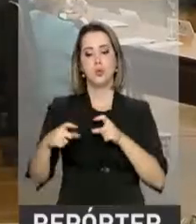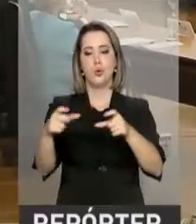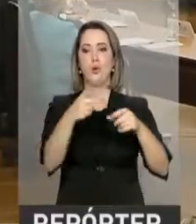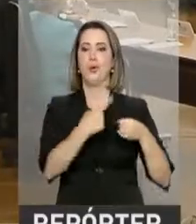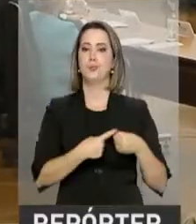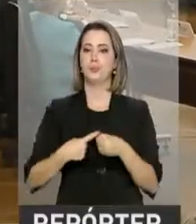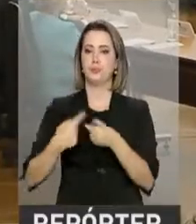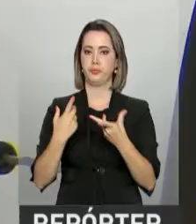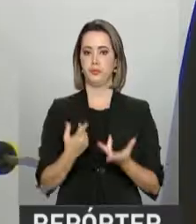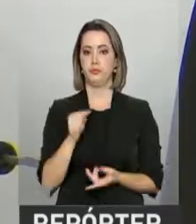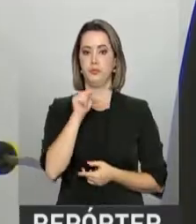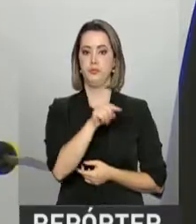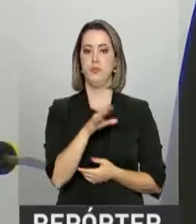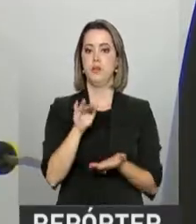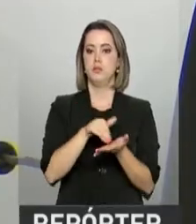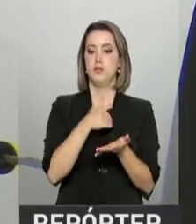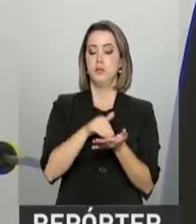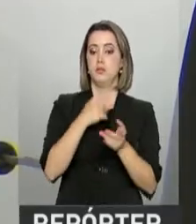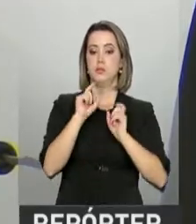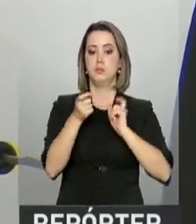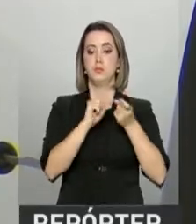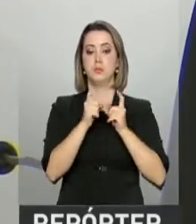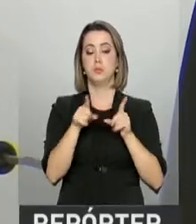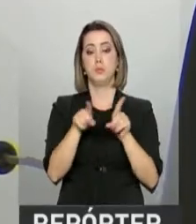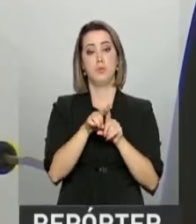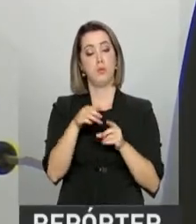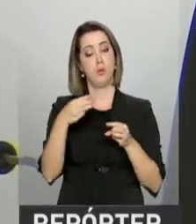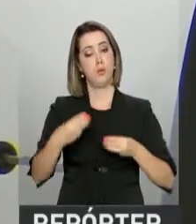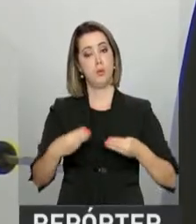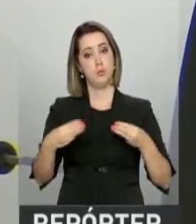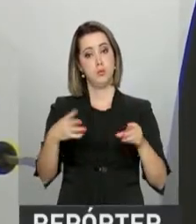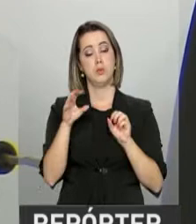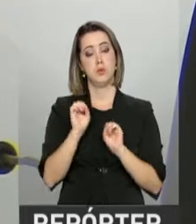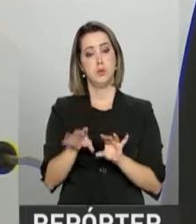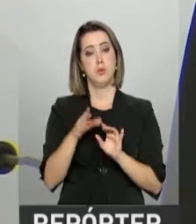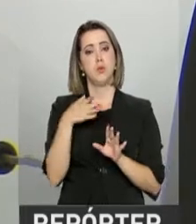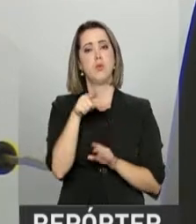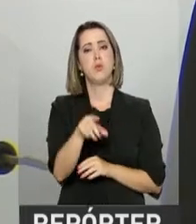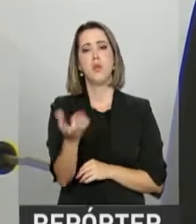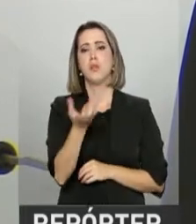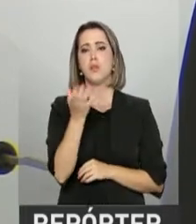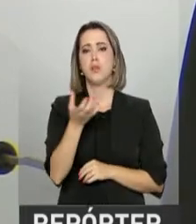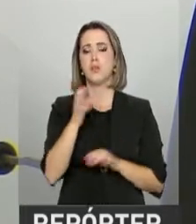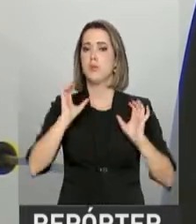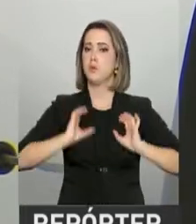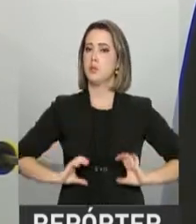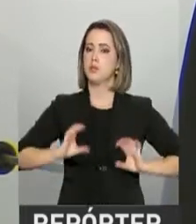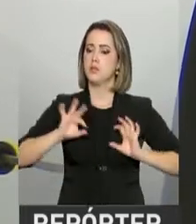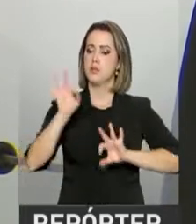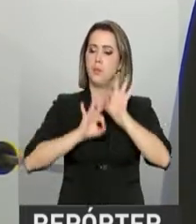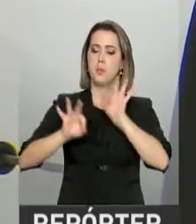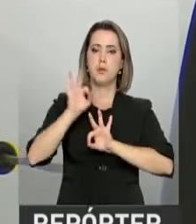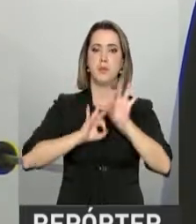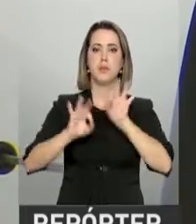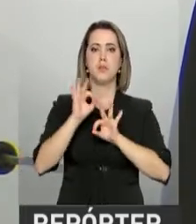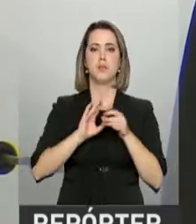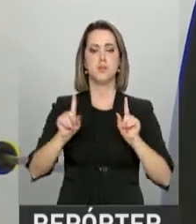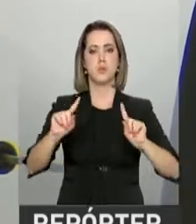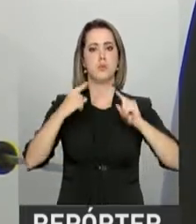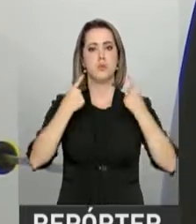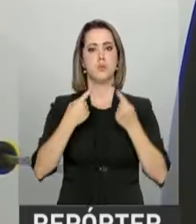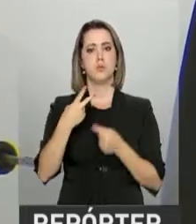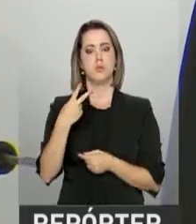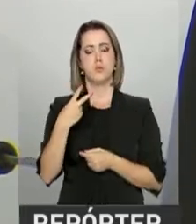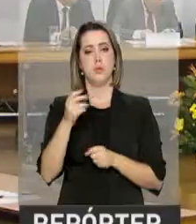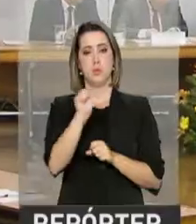para a secretária executiva do ministério da educação a base pretende formar cidadãos preparados para os desafios do